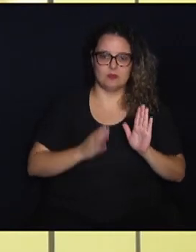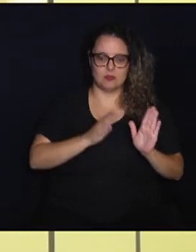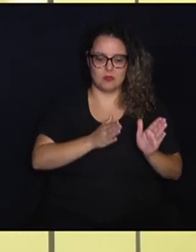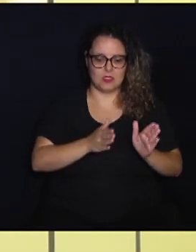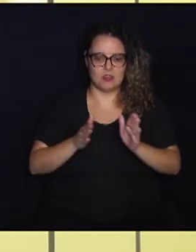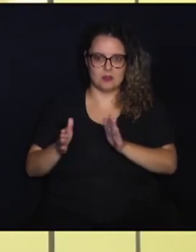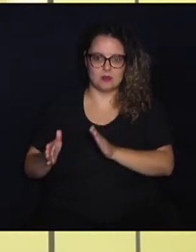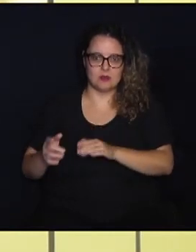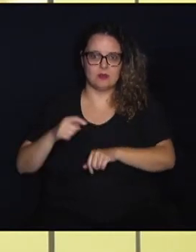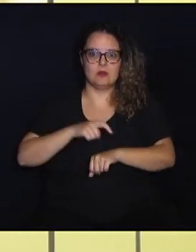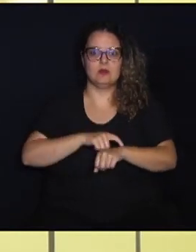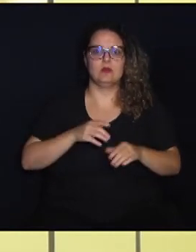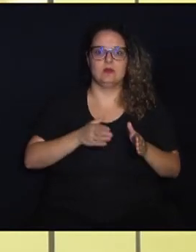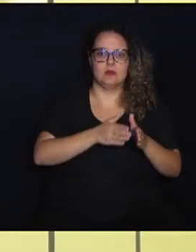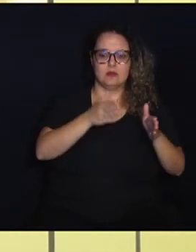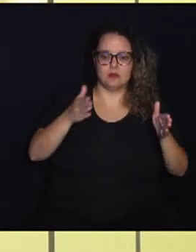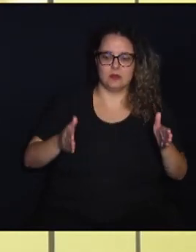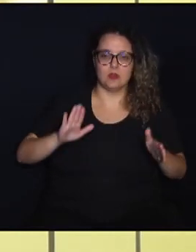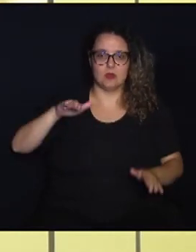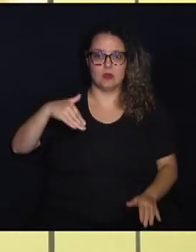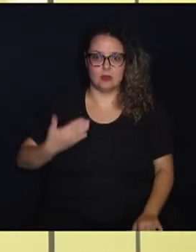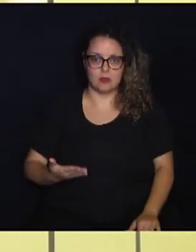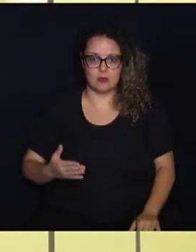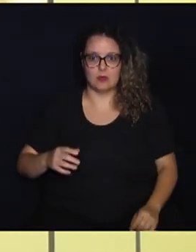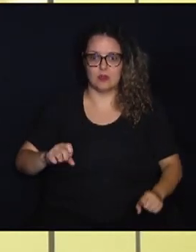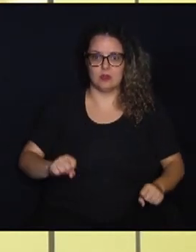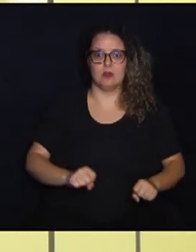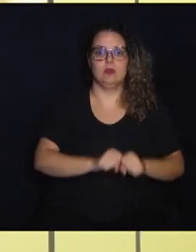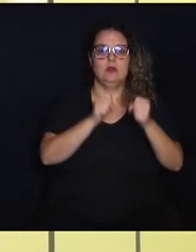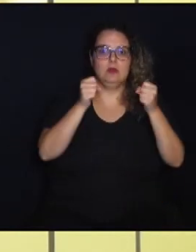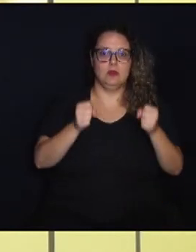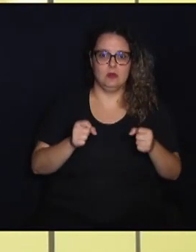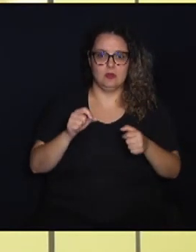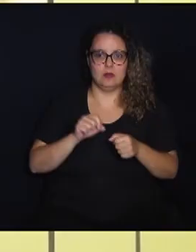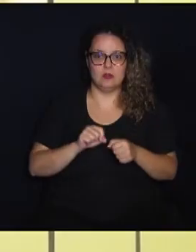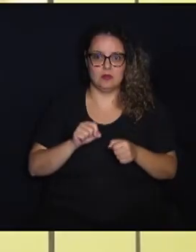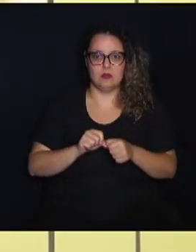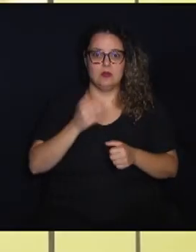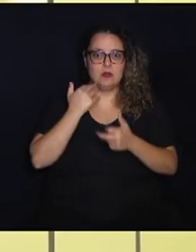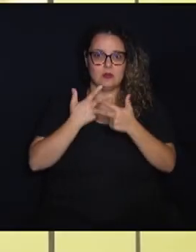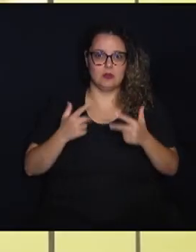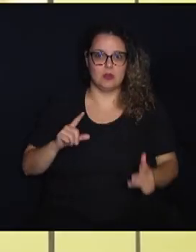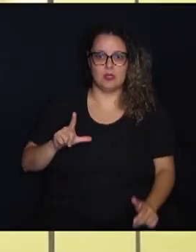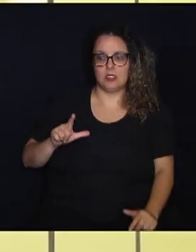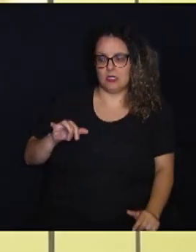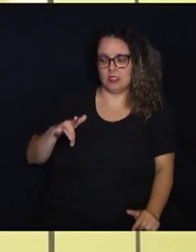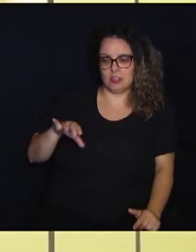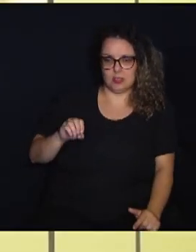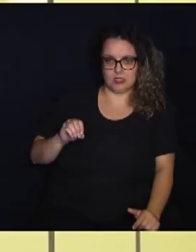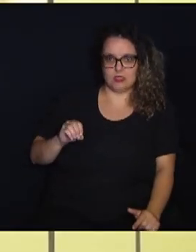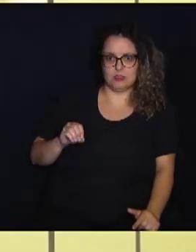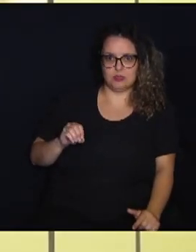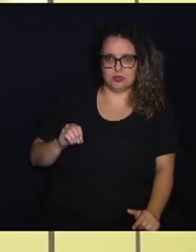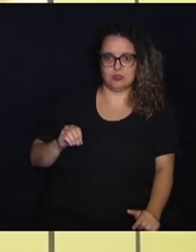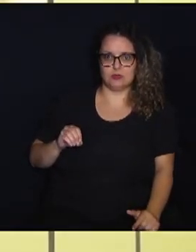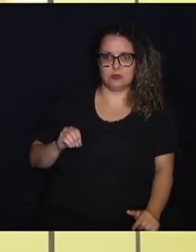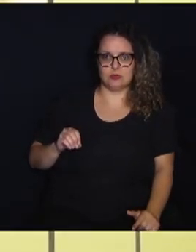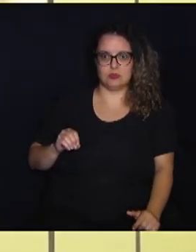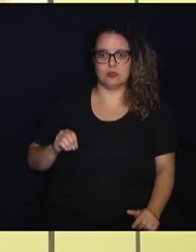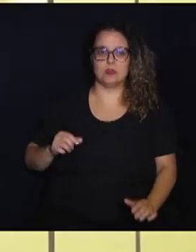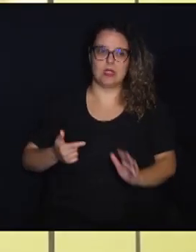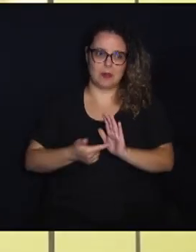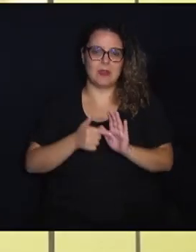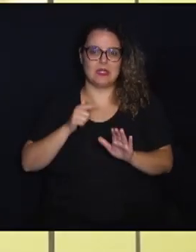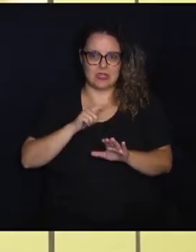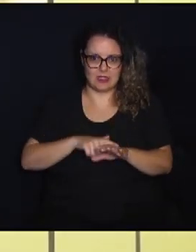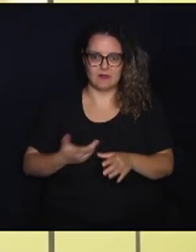num período de tempo, quando você quebra e faz uma refeição lixo, a probabilidade de o seu